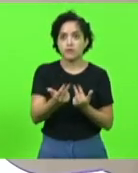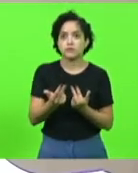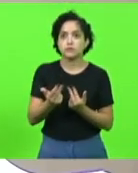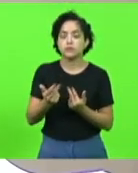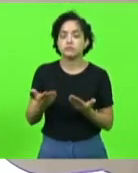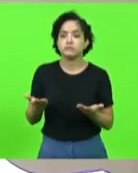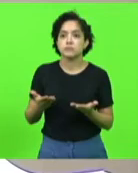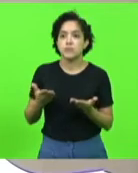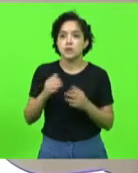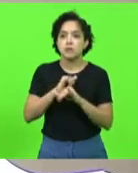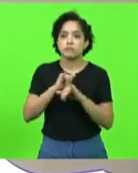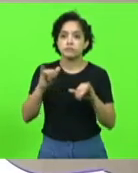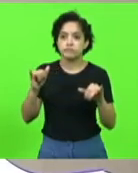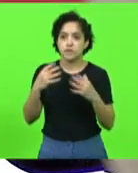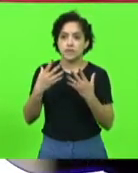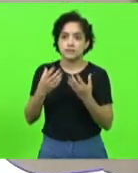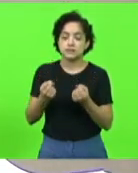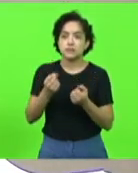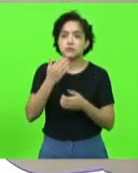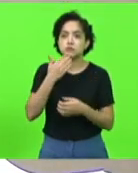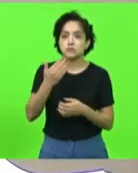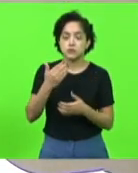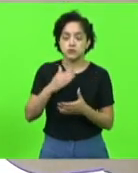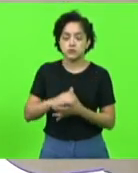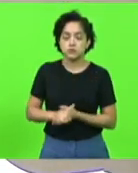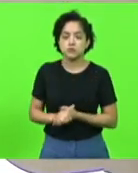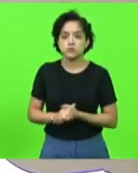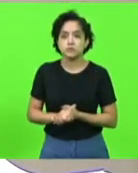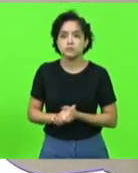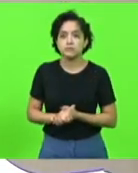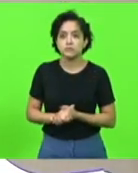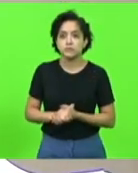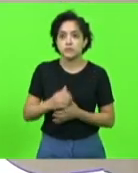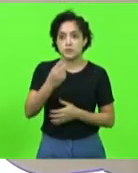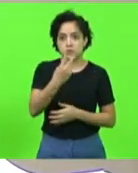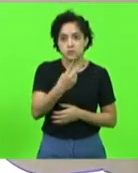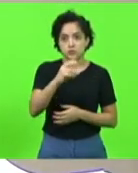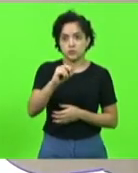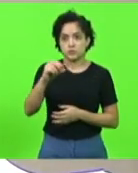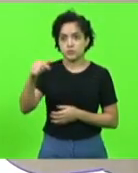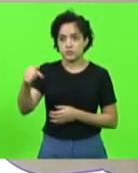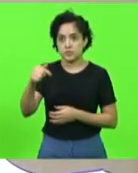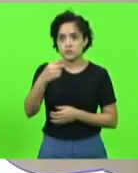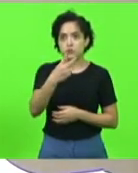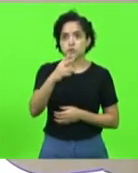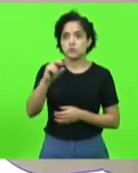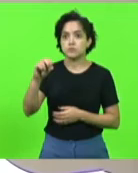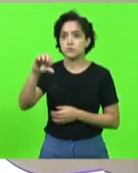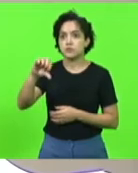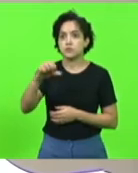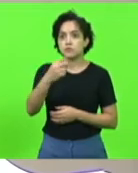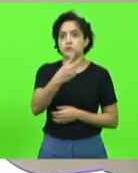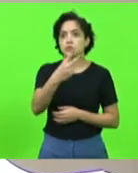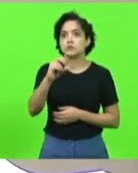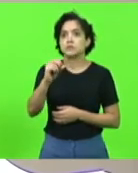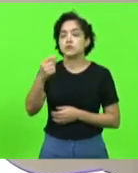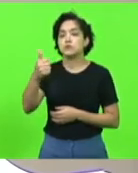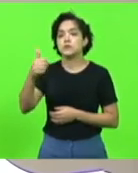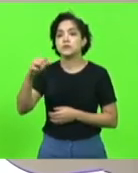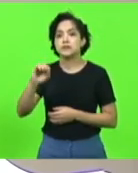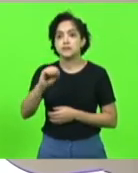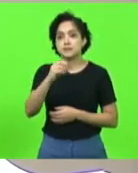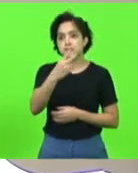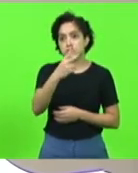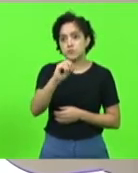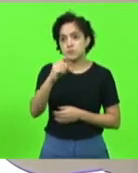Esta presidência comunica que defere os seguintes requerimentos. Requerimentos 2007, 2009, 2010 e